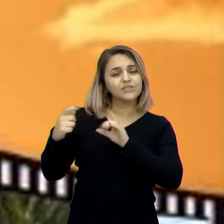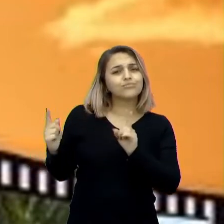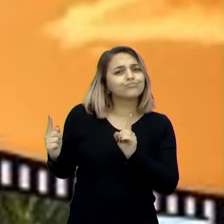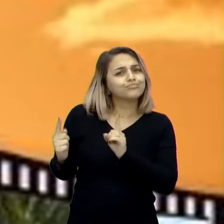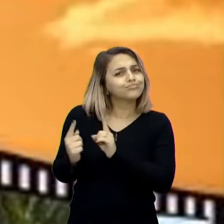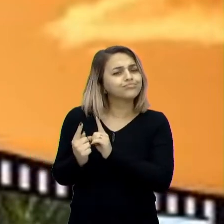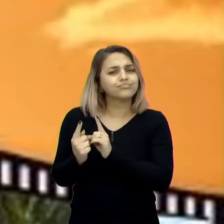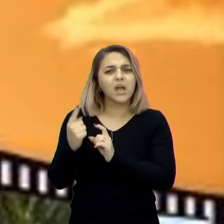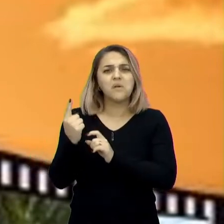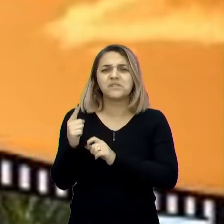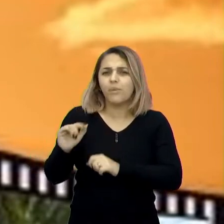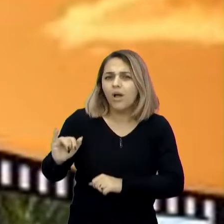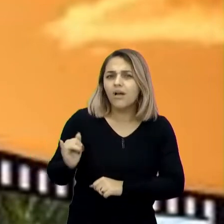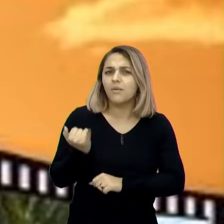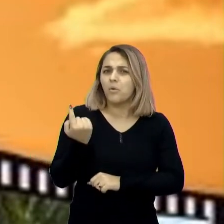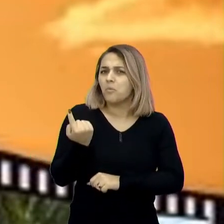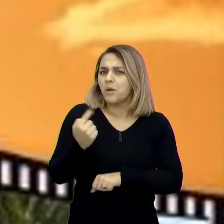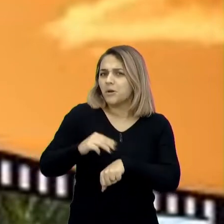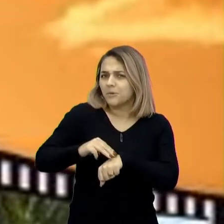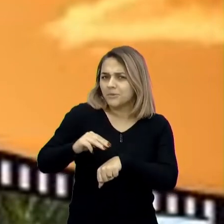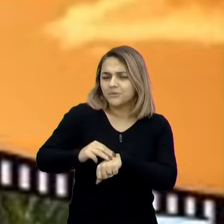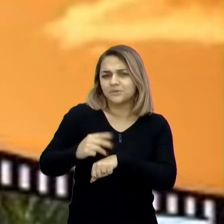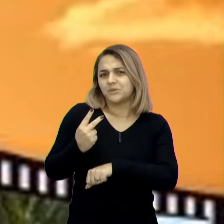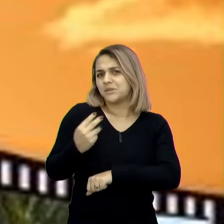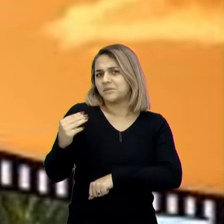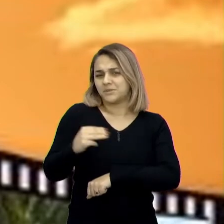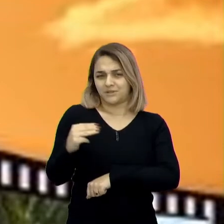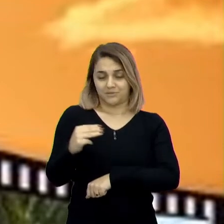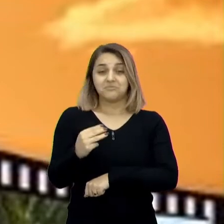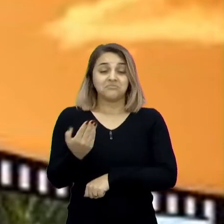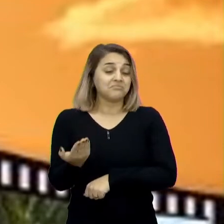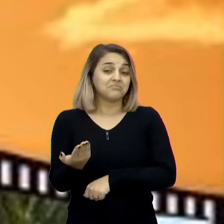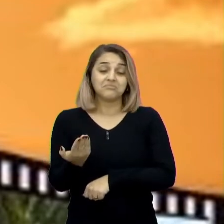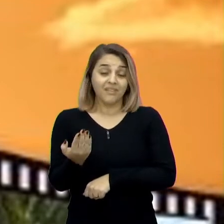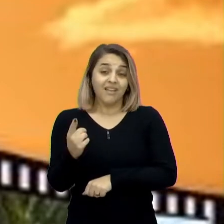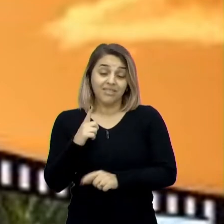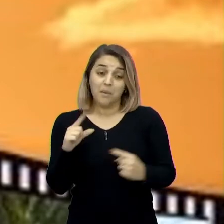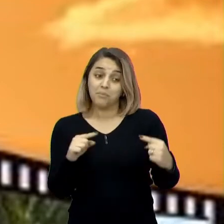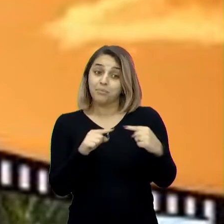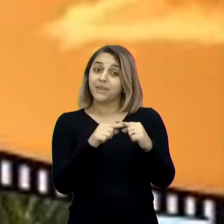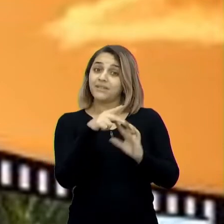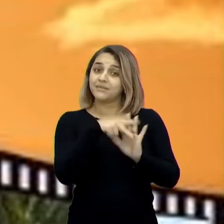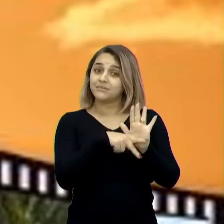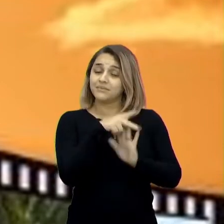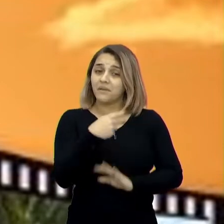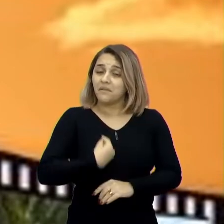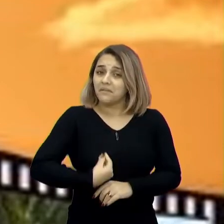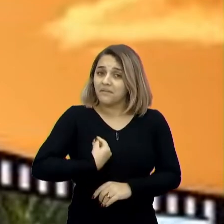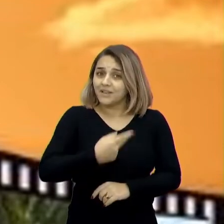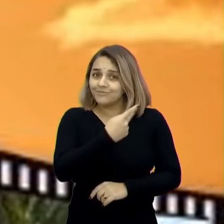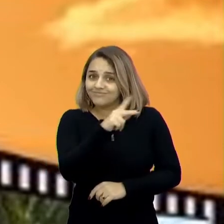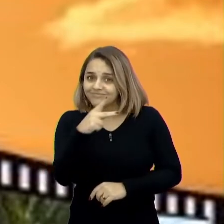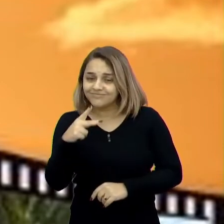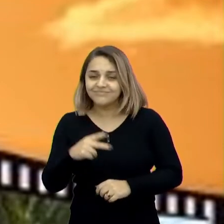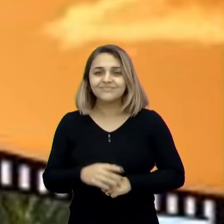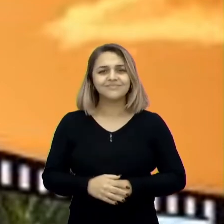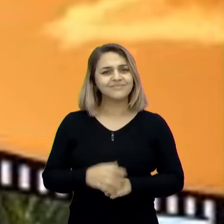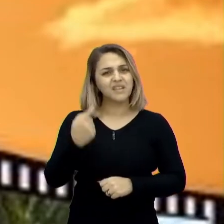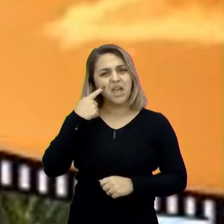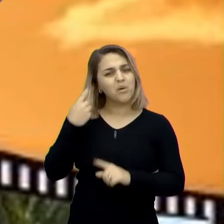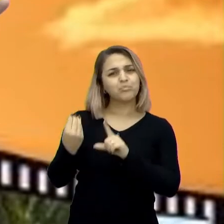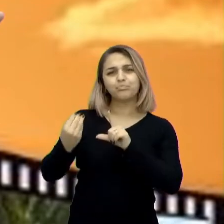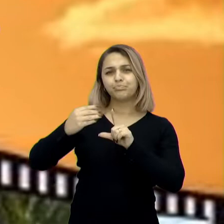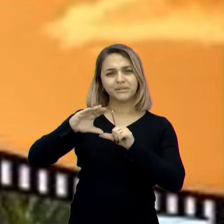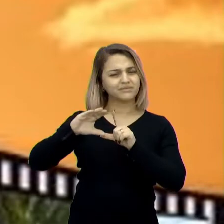mais, de repente 1 minuto, 2 minutos, mas que começa a conversar com um projeto de vida, né? Eu coloquei esse que é bem